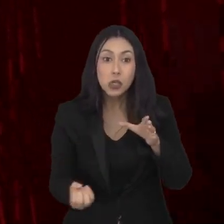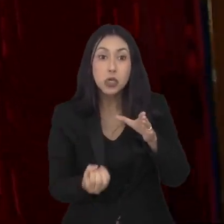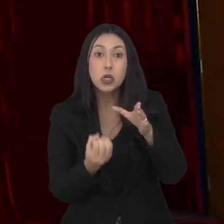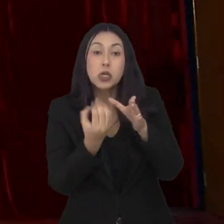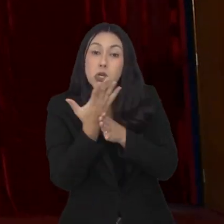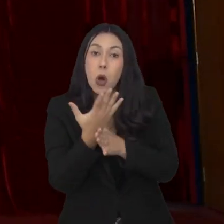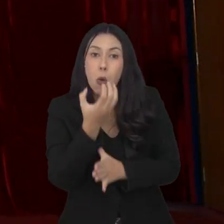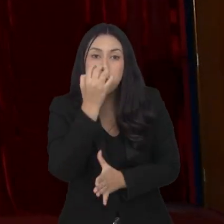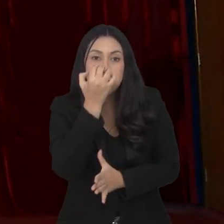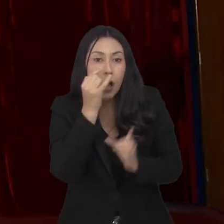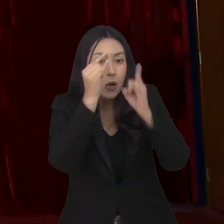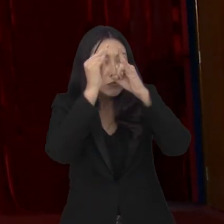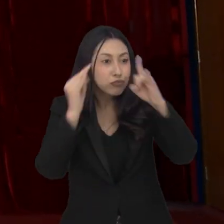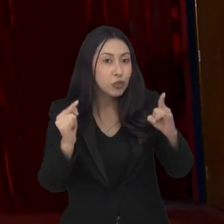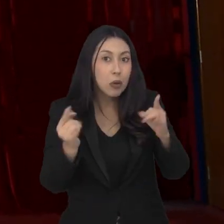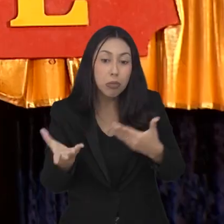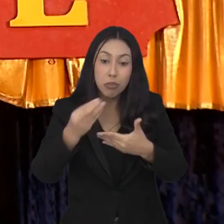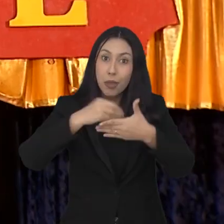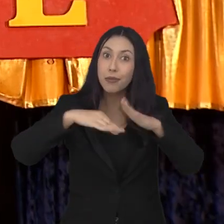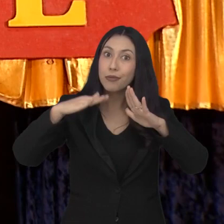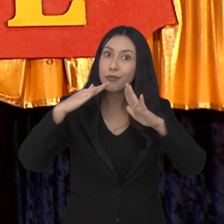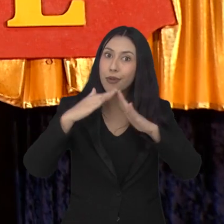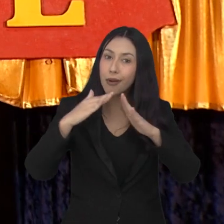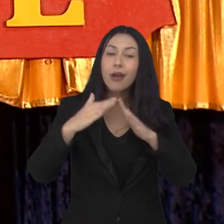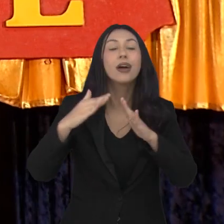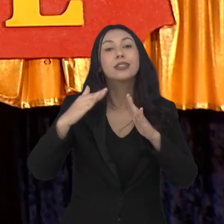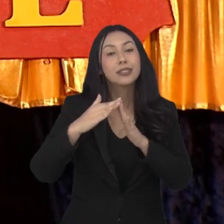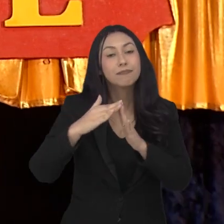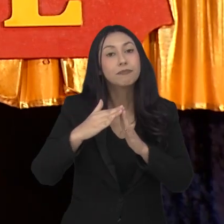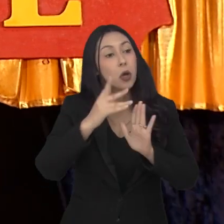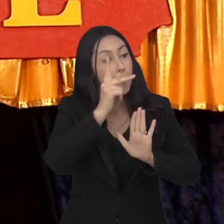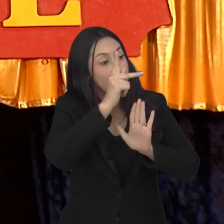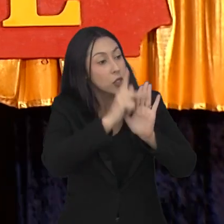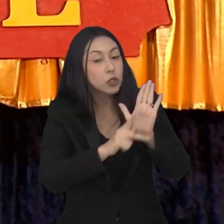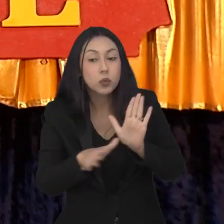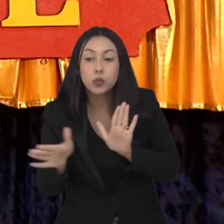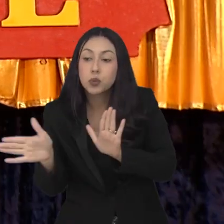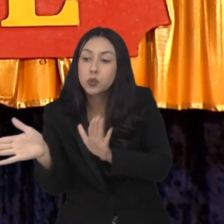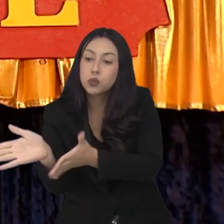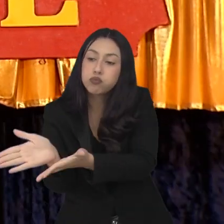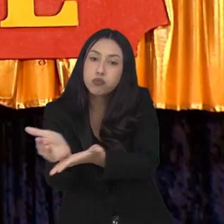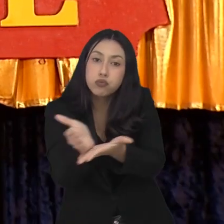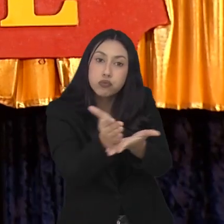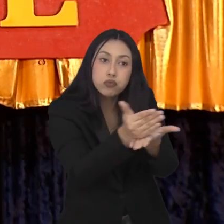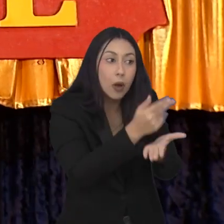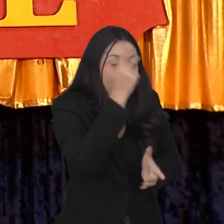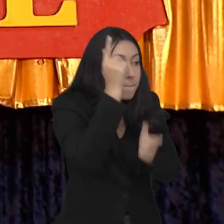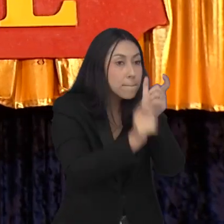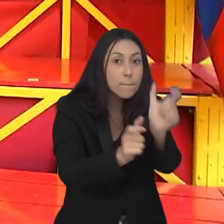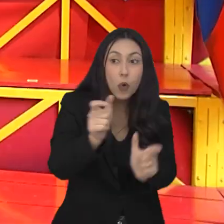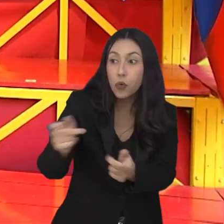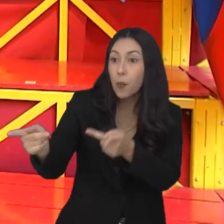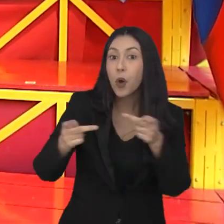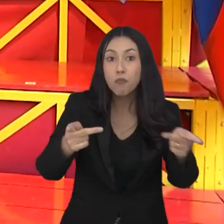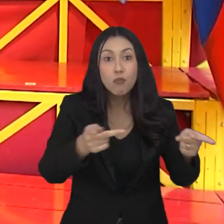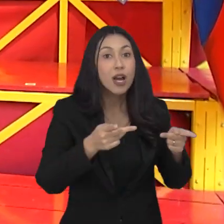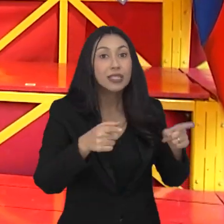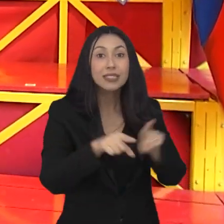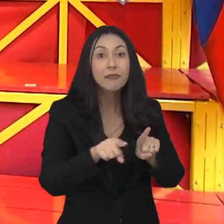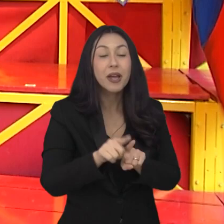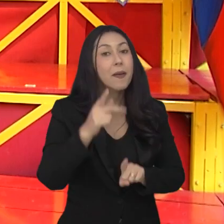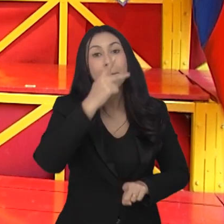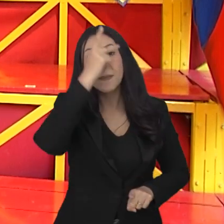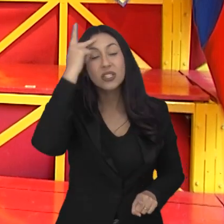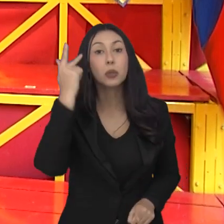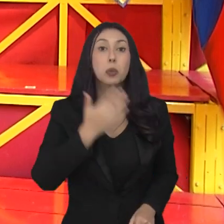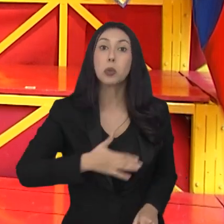de um circo no quintal da casa dele. Com o projeto, ele reúne artistas itinerantes e da região e o público